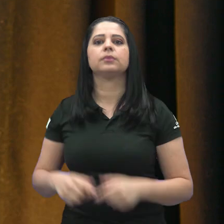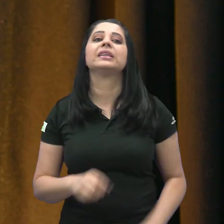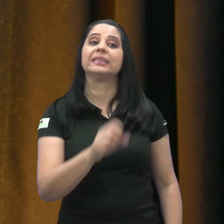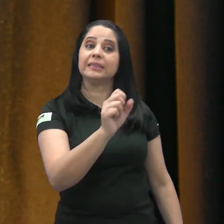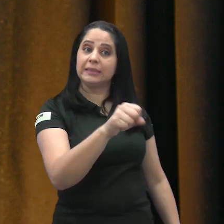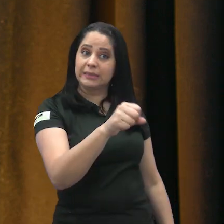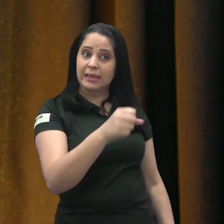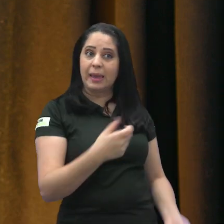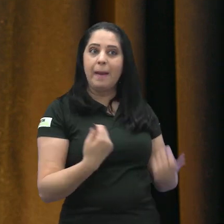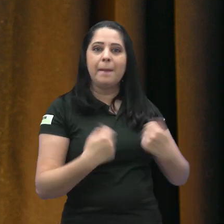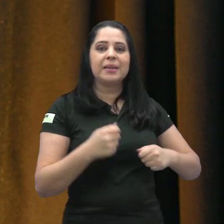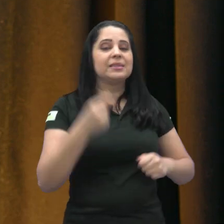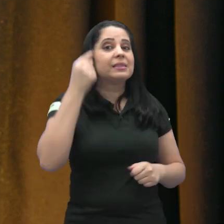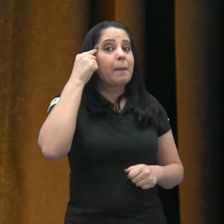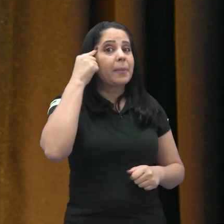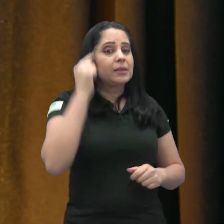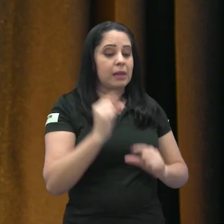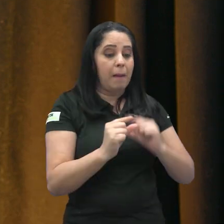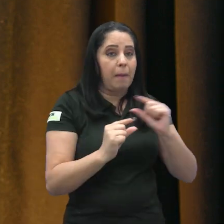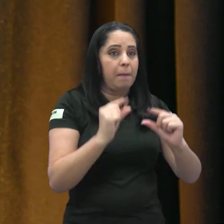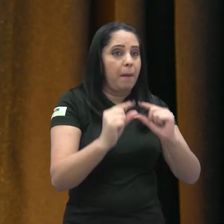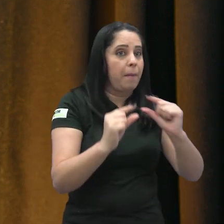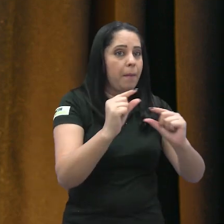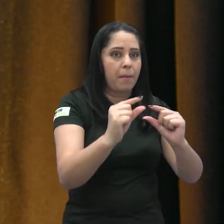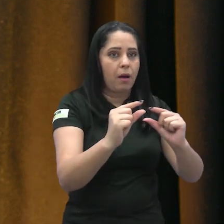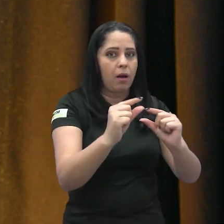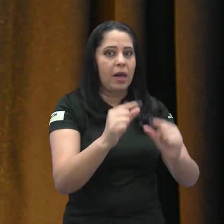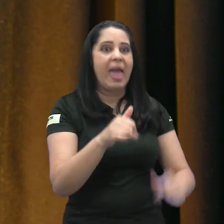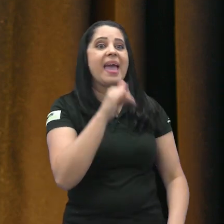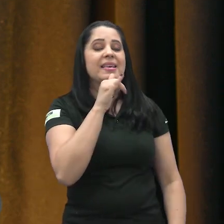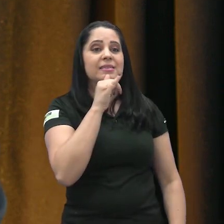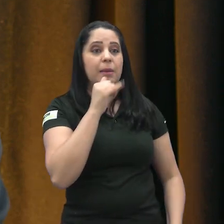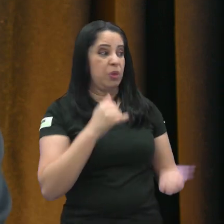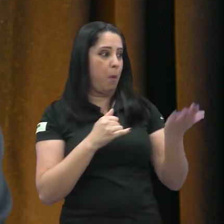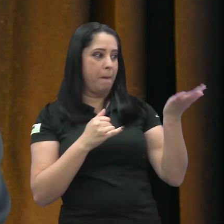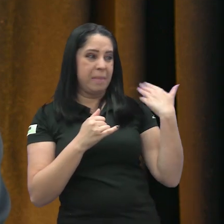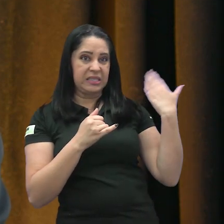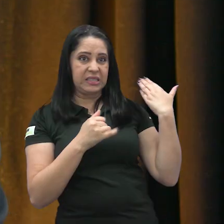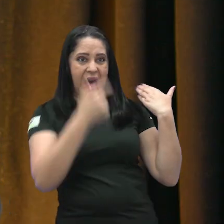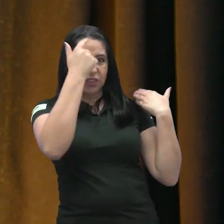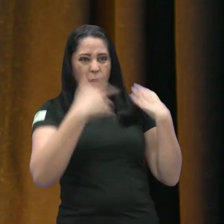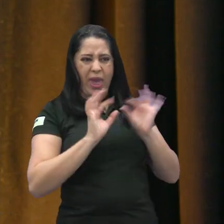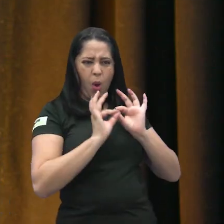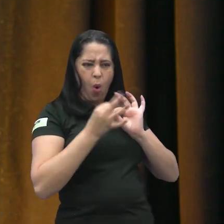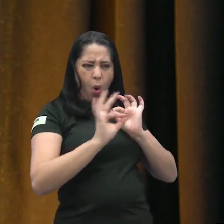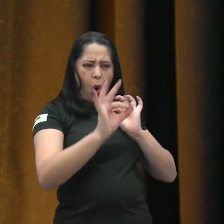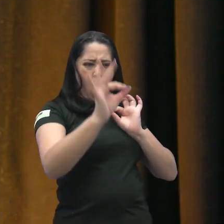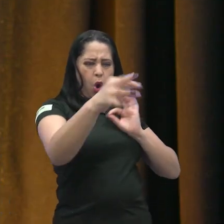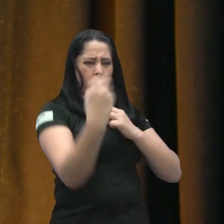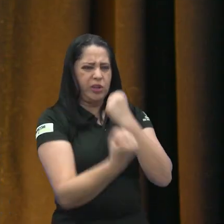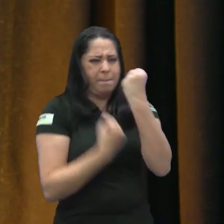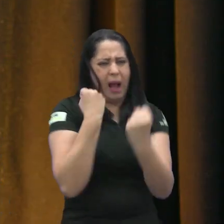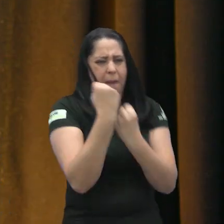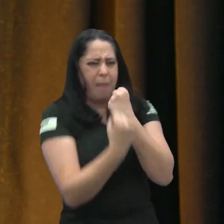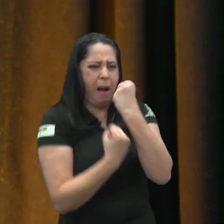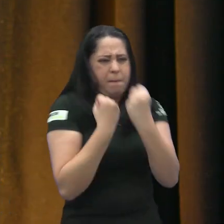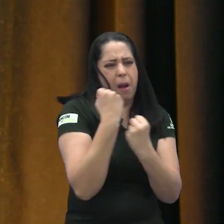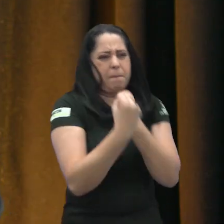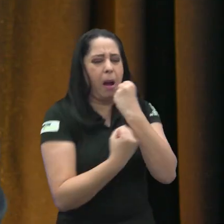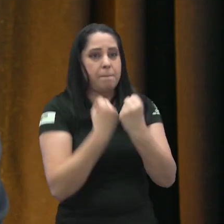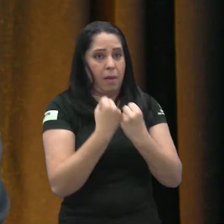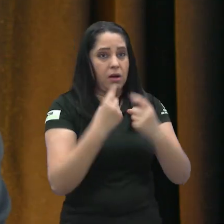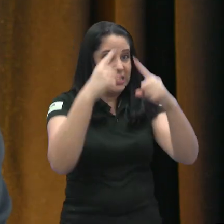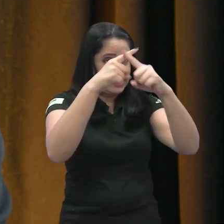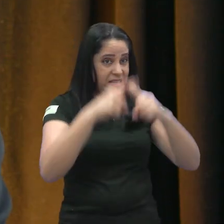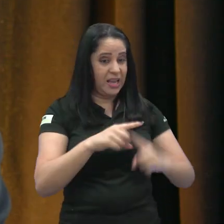vibrar com as pequenas vitórias. Exato. Né? Eu, por exemplo, Priscila, eu já corri maratona, eu já corri 10 São